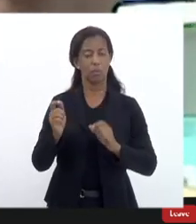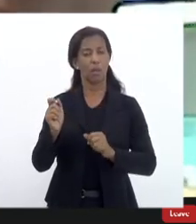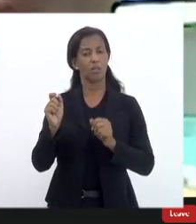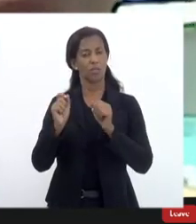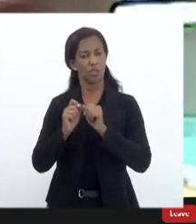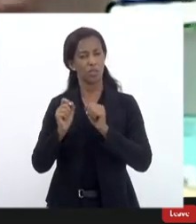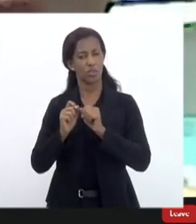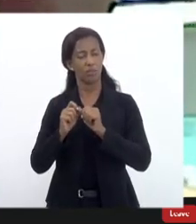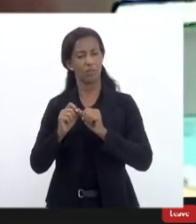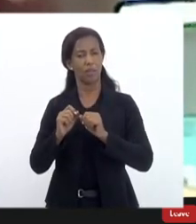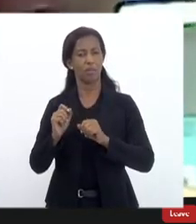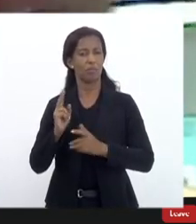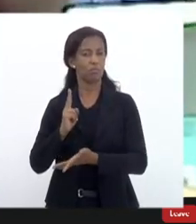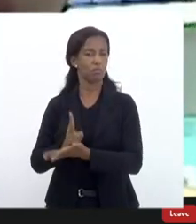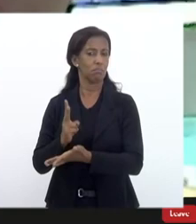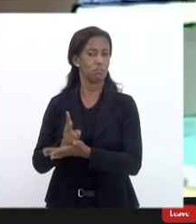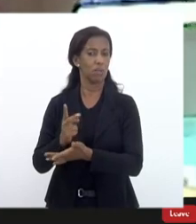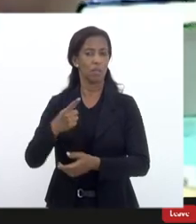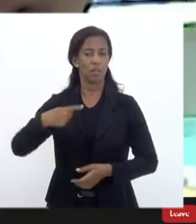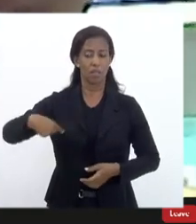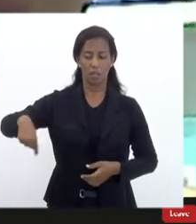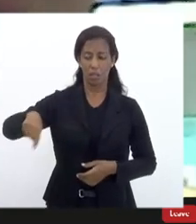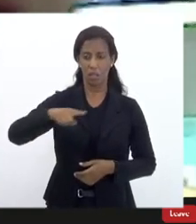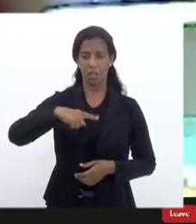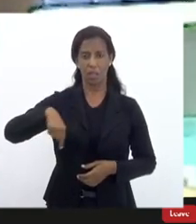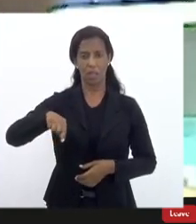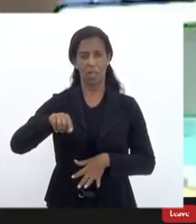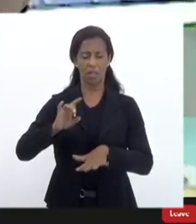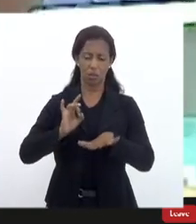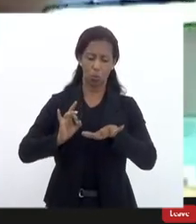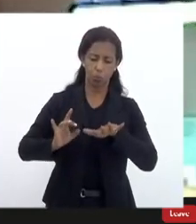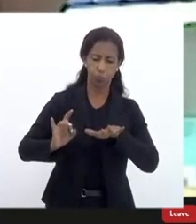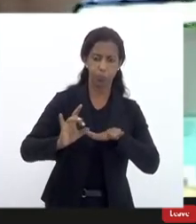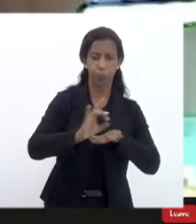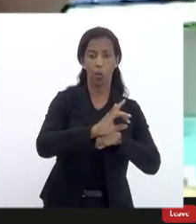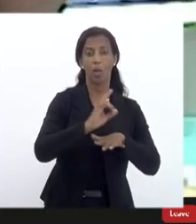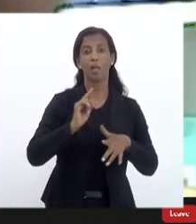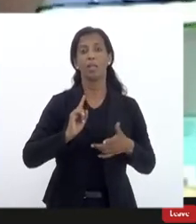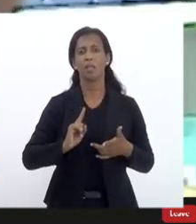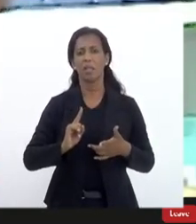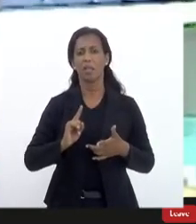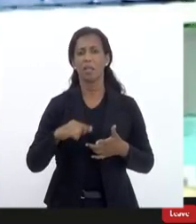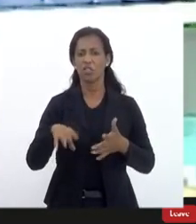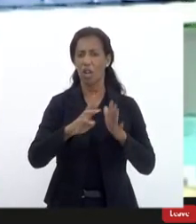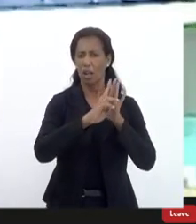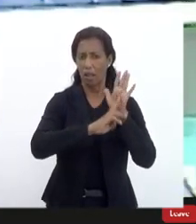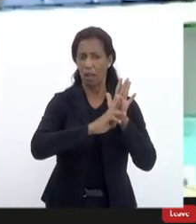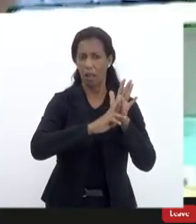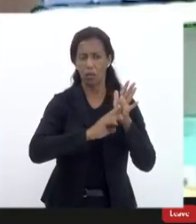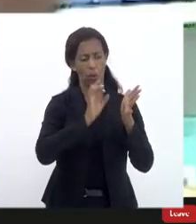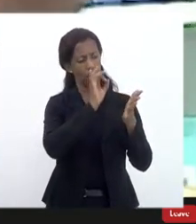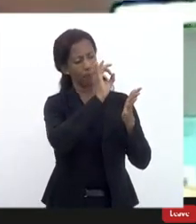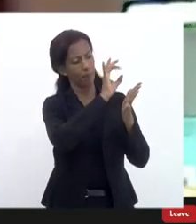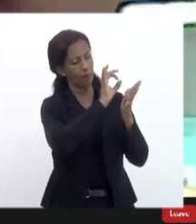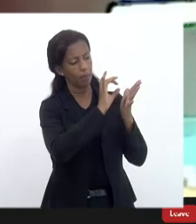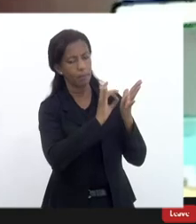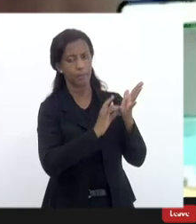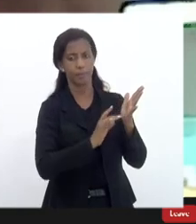gente compreende que essas questões que apareceram no relatório, mais essa